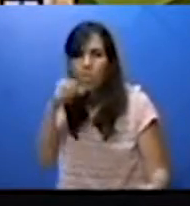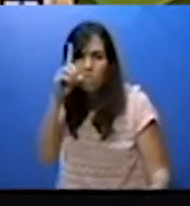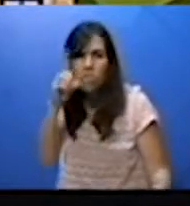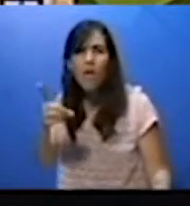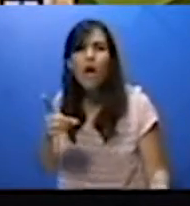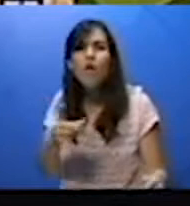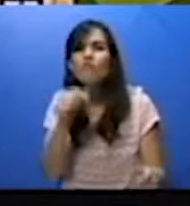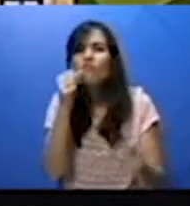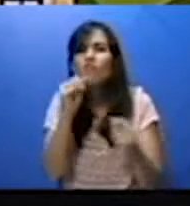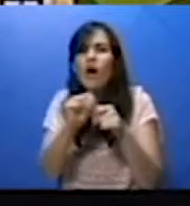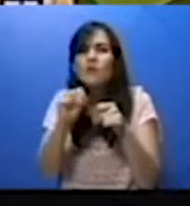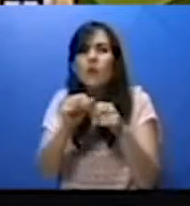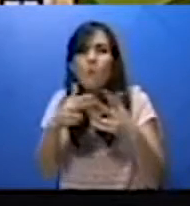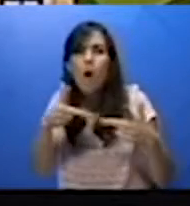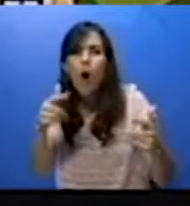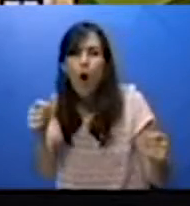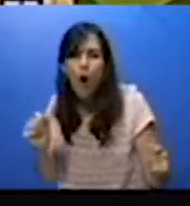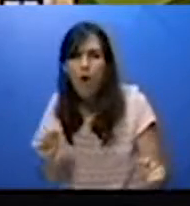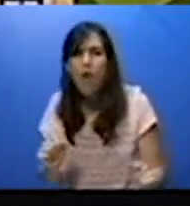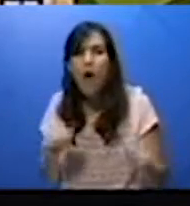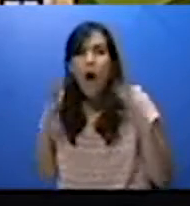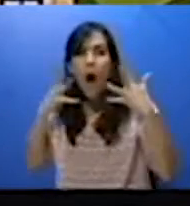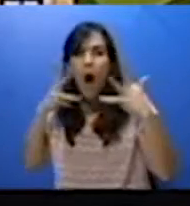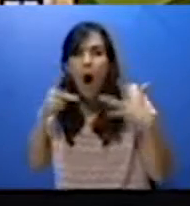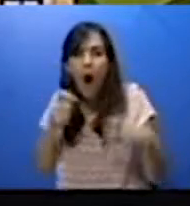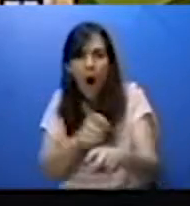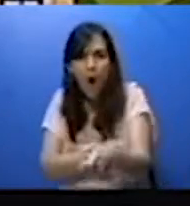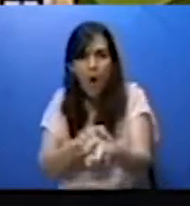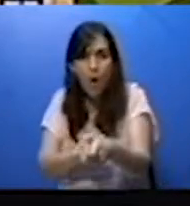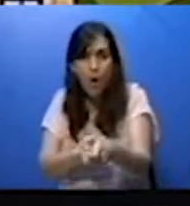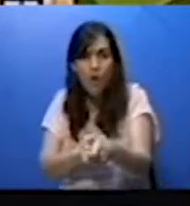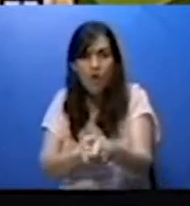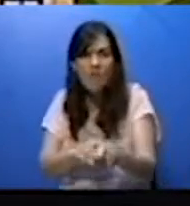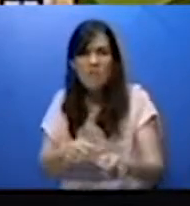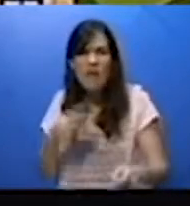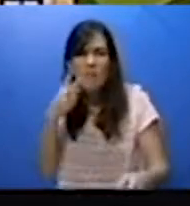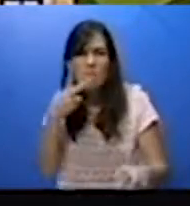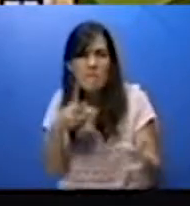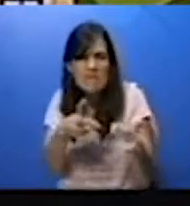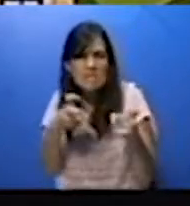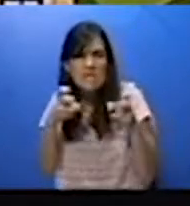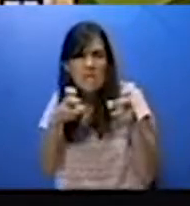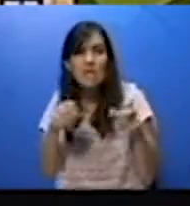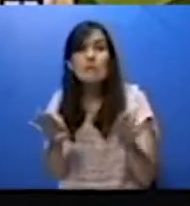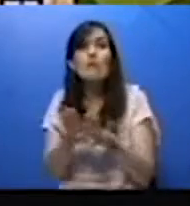uma artimanha para mostrar a onça que também era forte perigoso